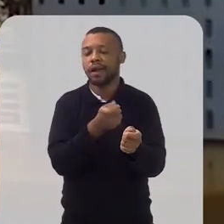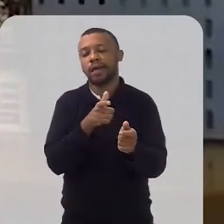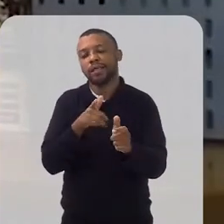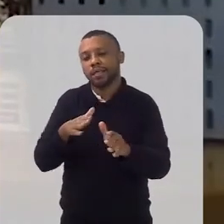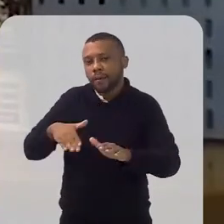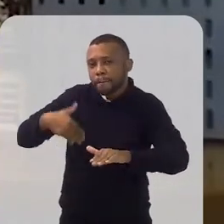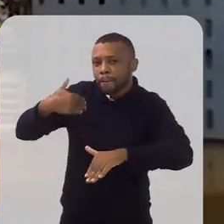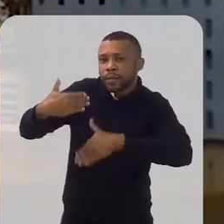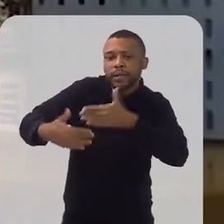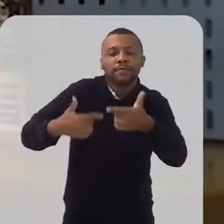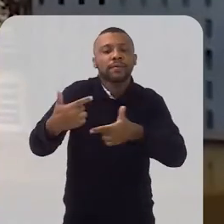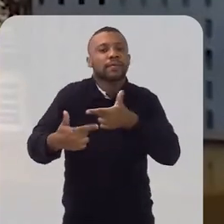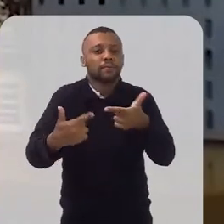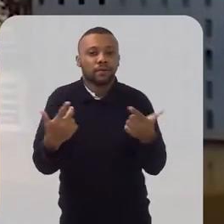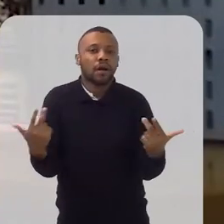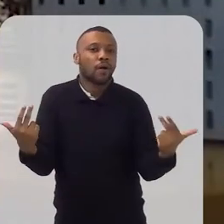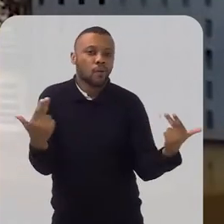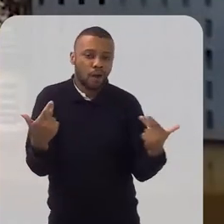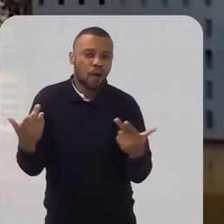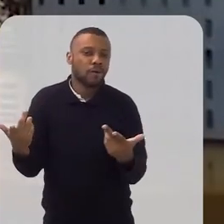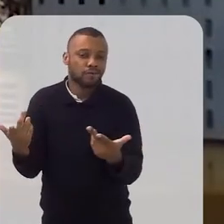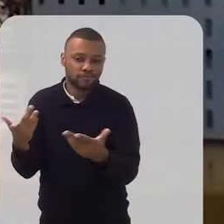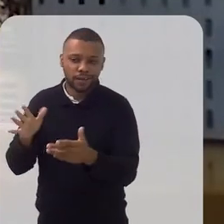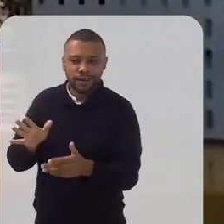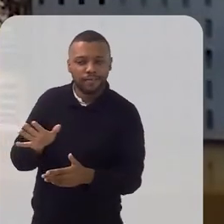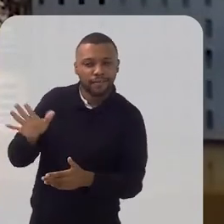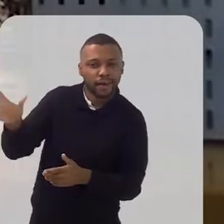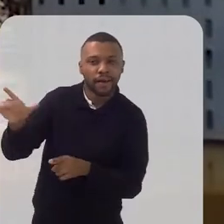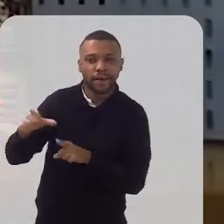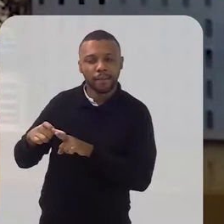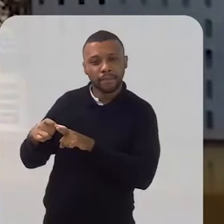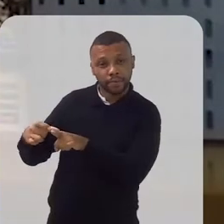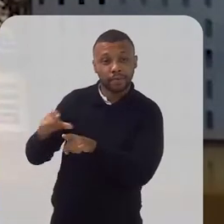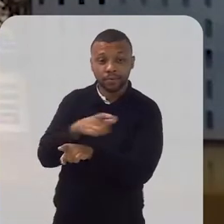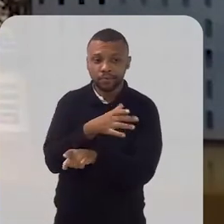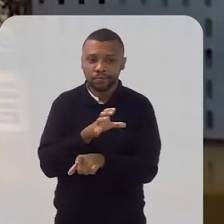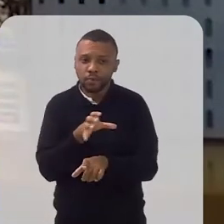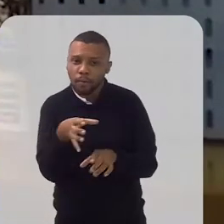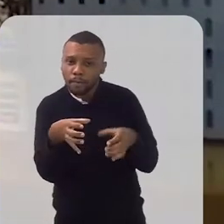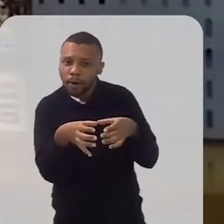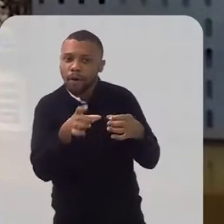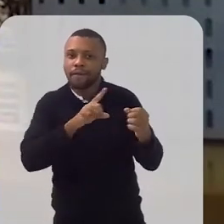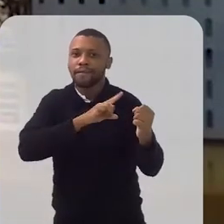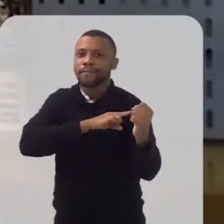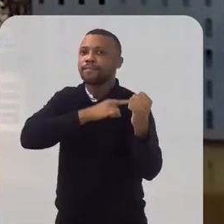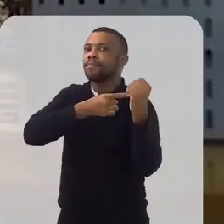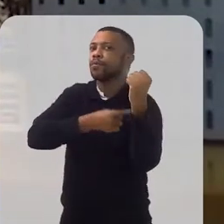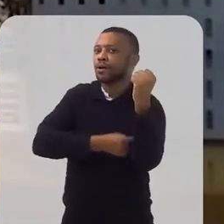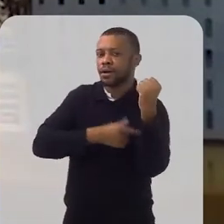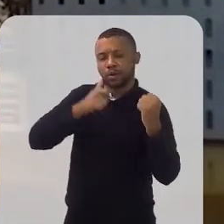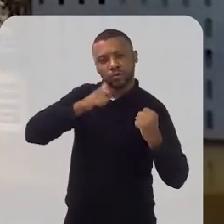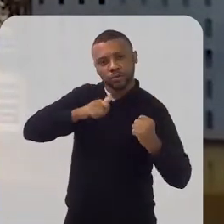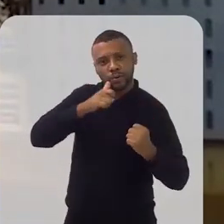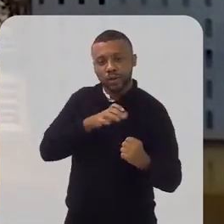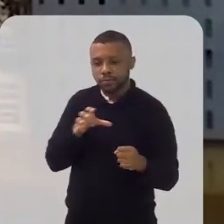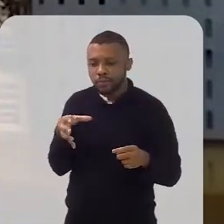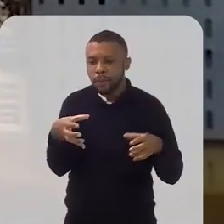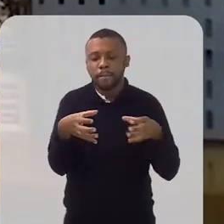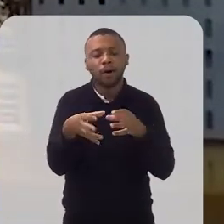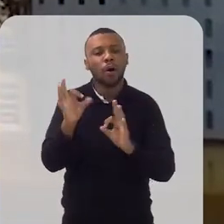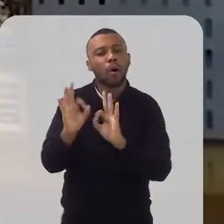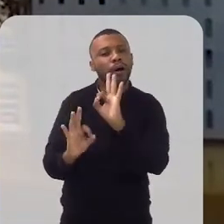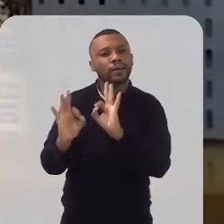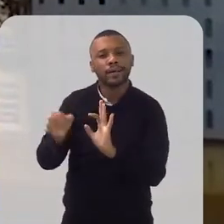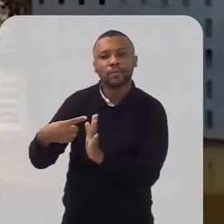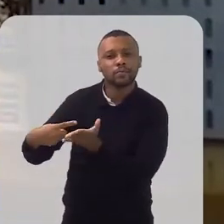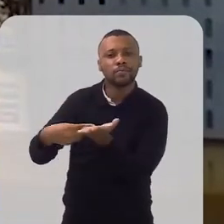que a gente vem atuando. Então, essa solidariedade que nós encontramos, essa fortaleza de mulheres, especialmente, e esse coletivo